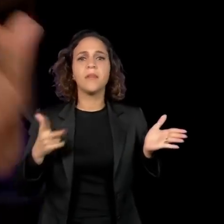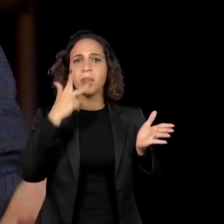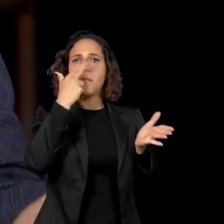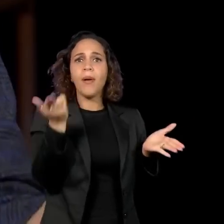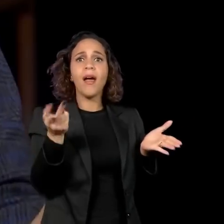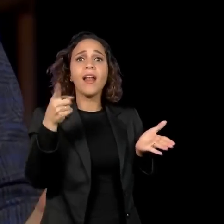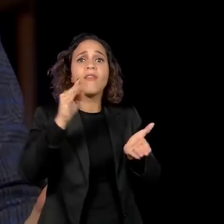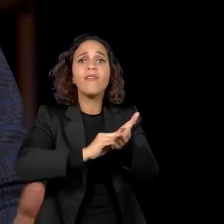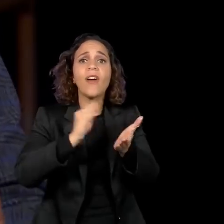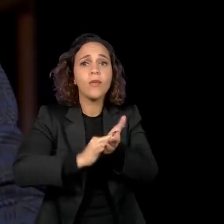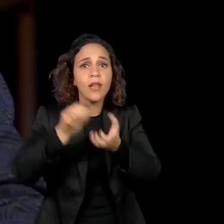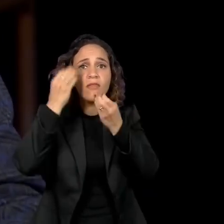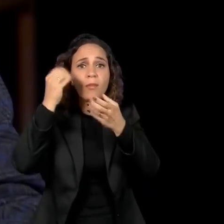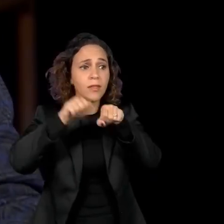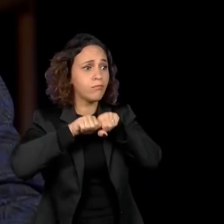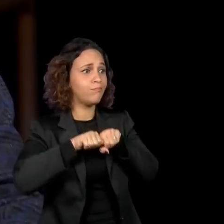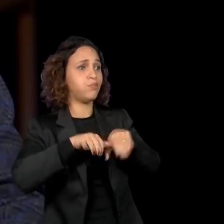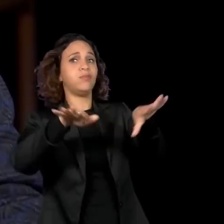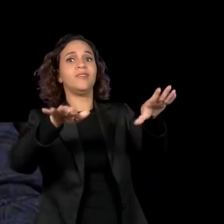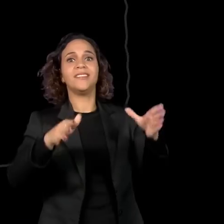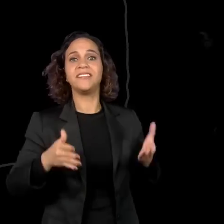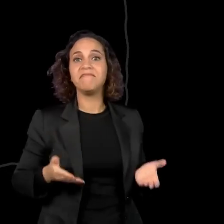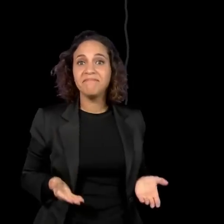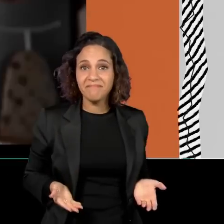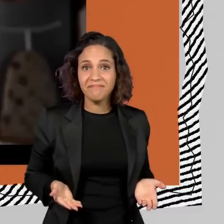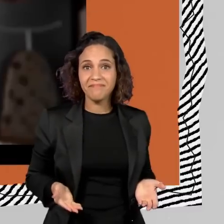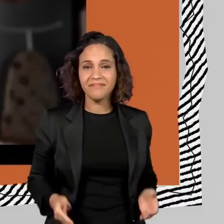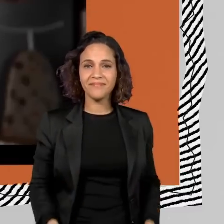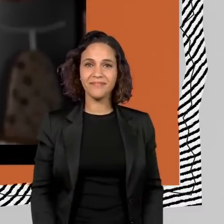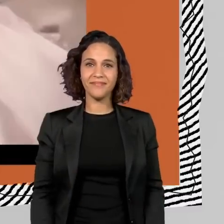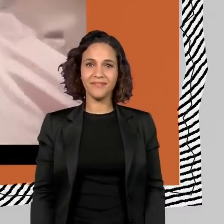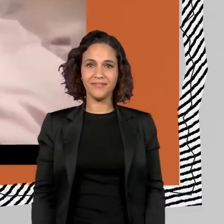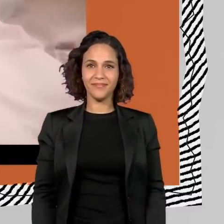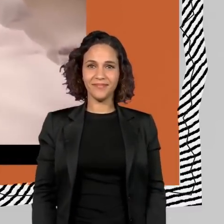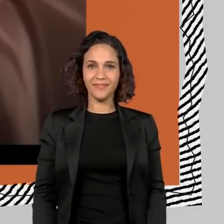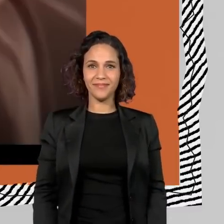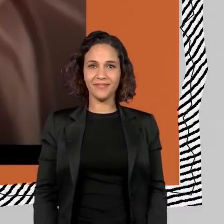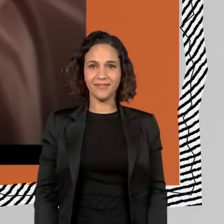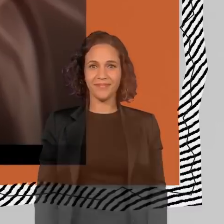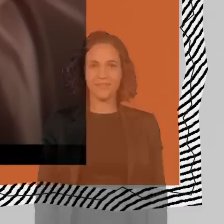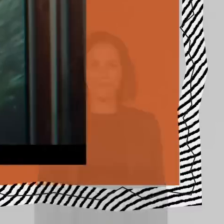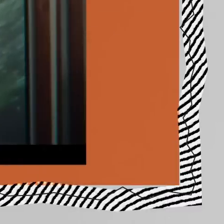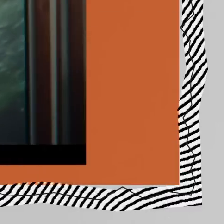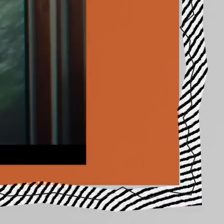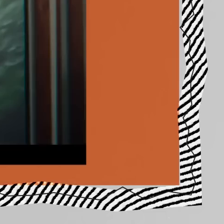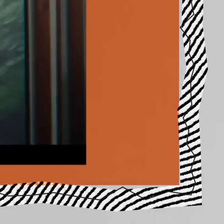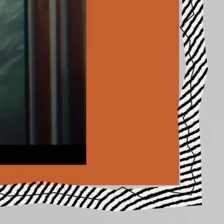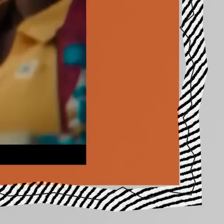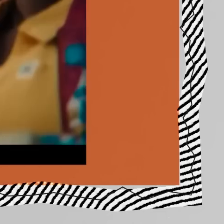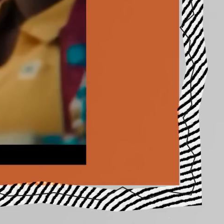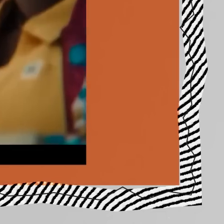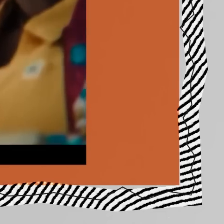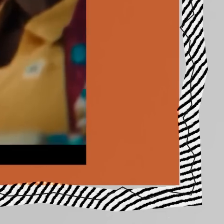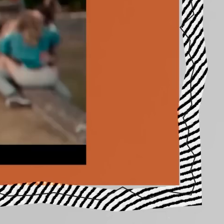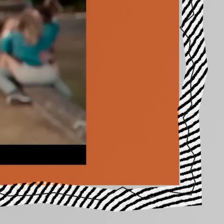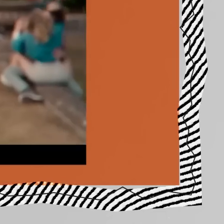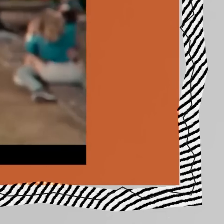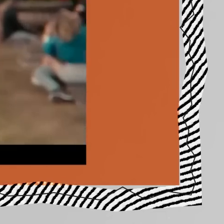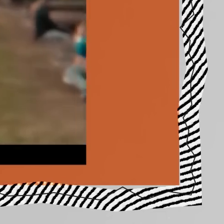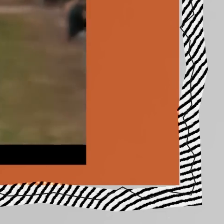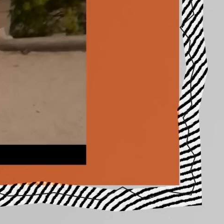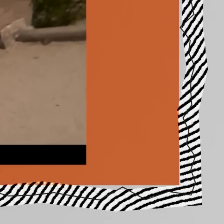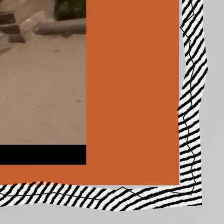de desinformação, né, que vai rolando. I live and breathe sex, all day, every day.